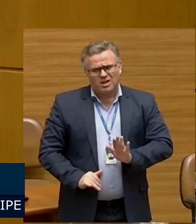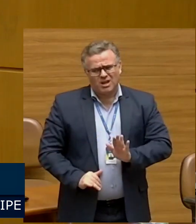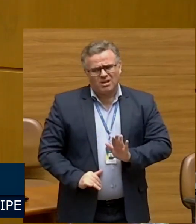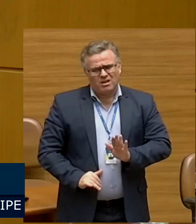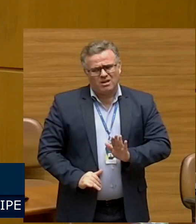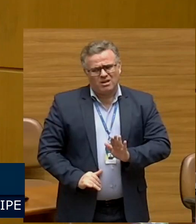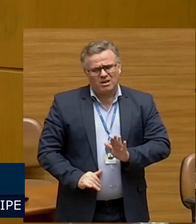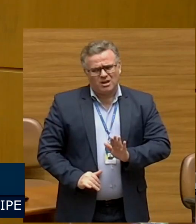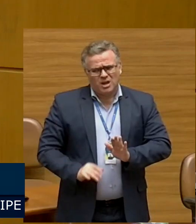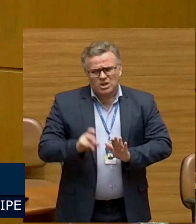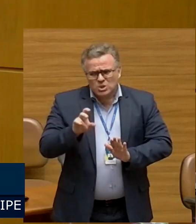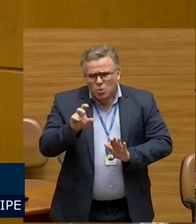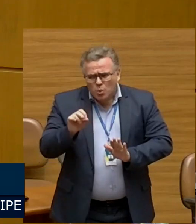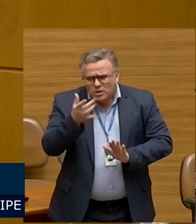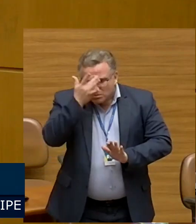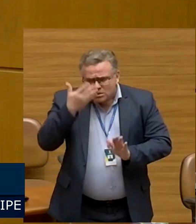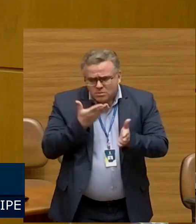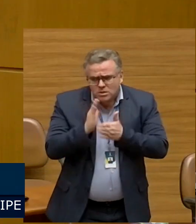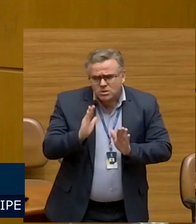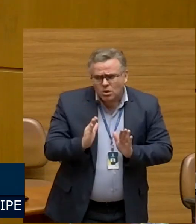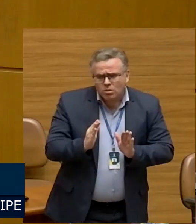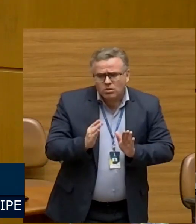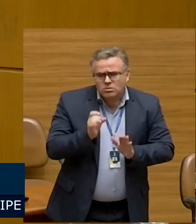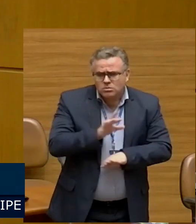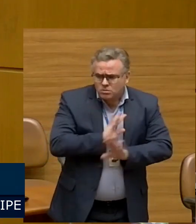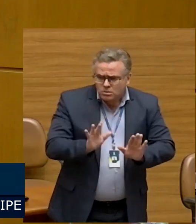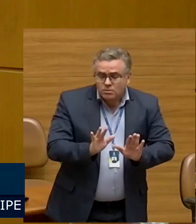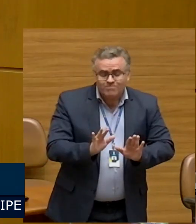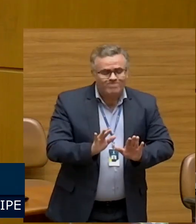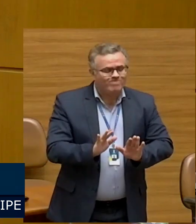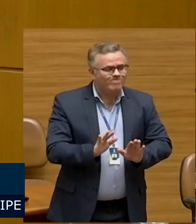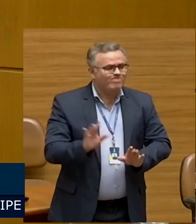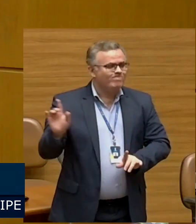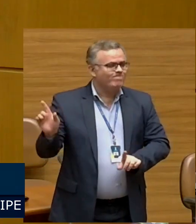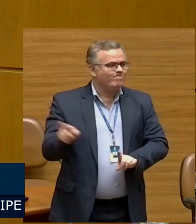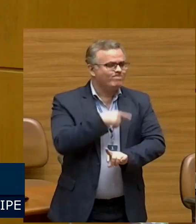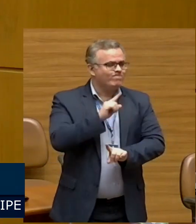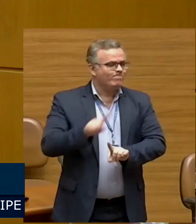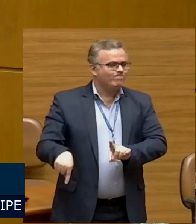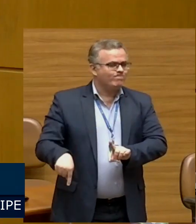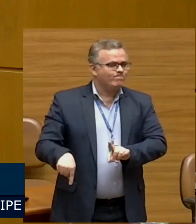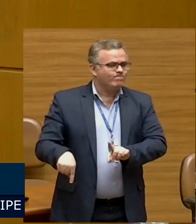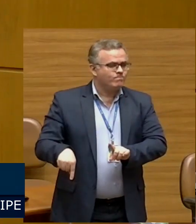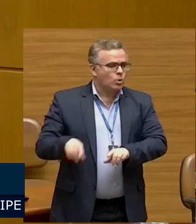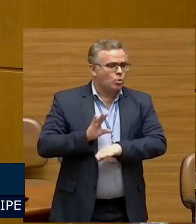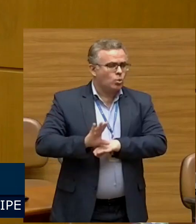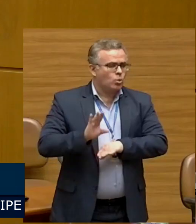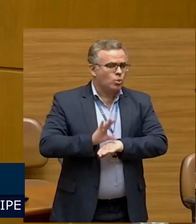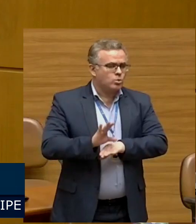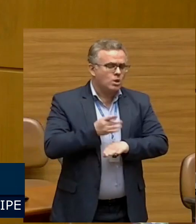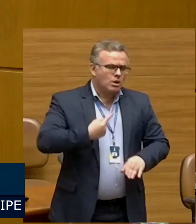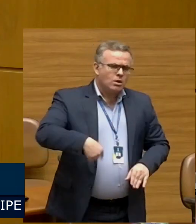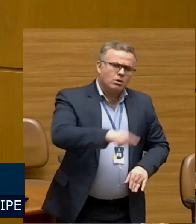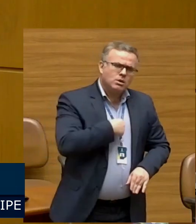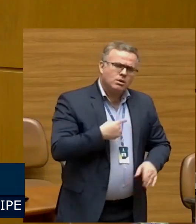para extinguir cursos. E aí, quando a gente pensa no conceito da questão da identidade